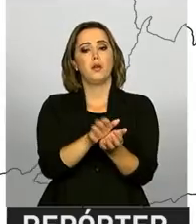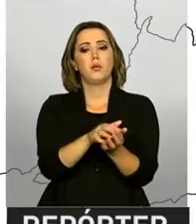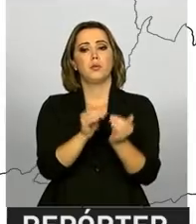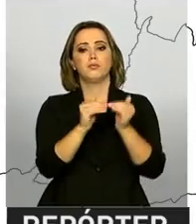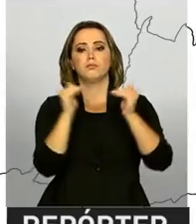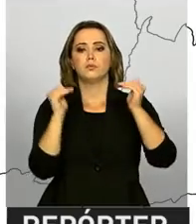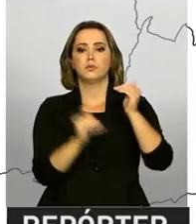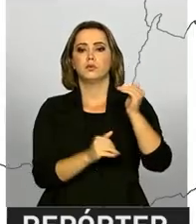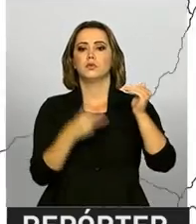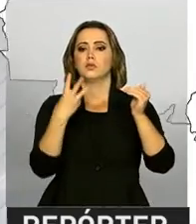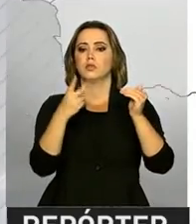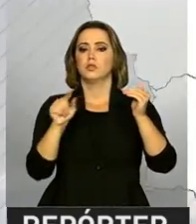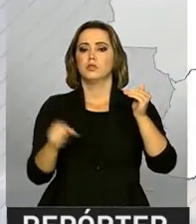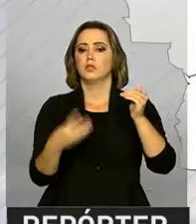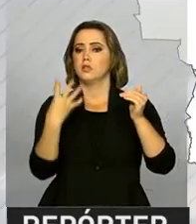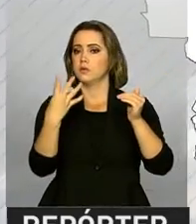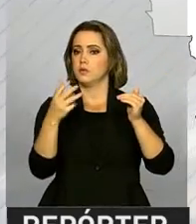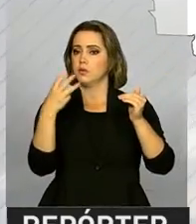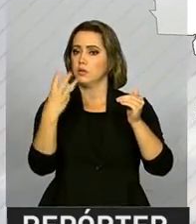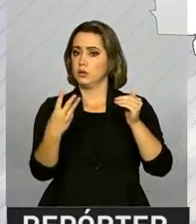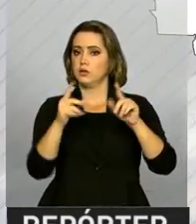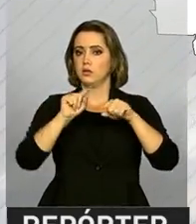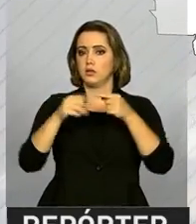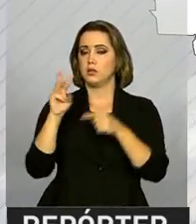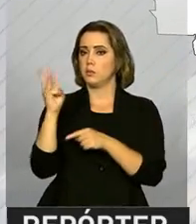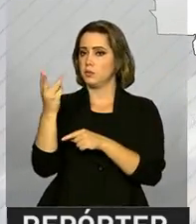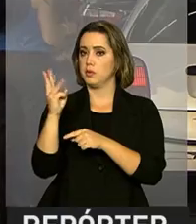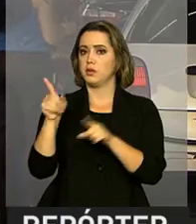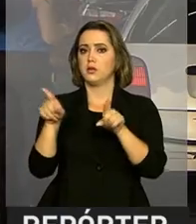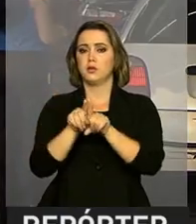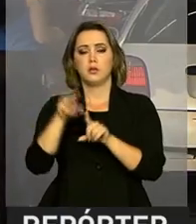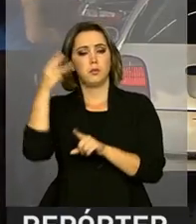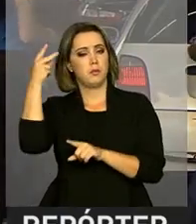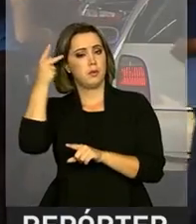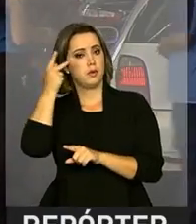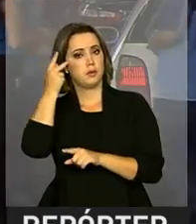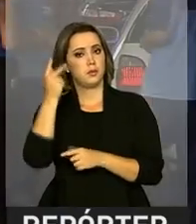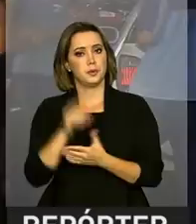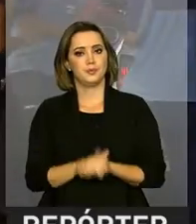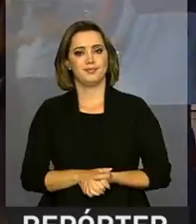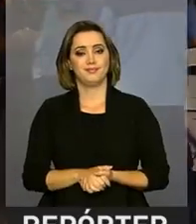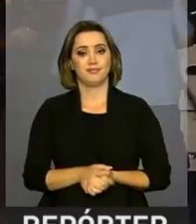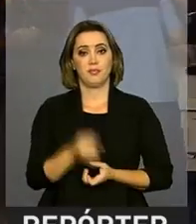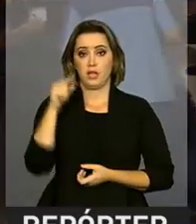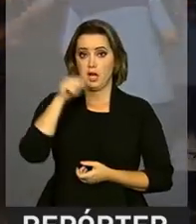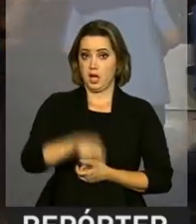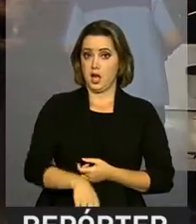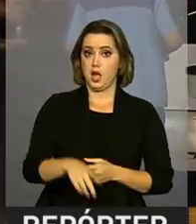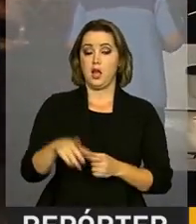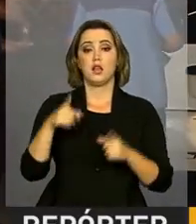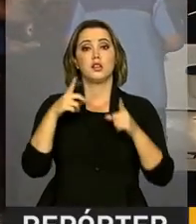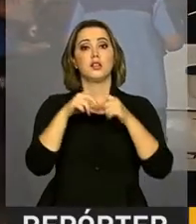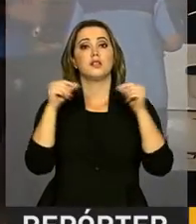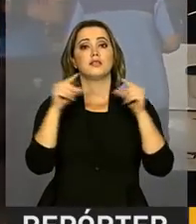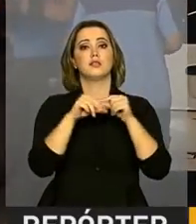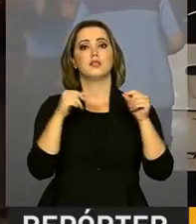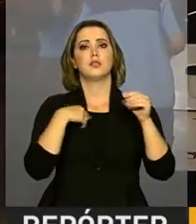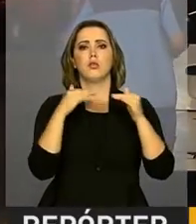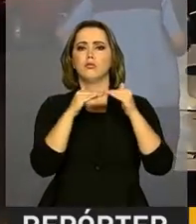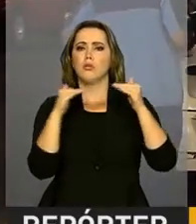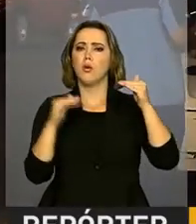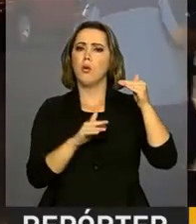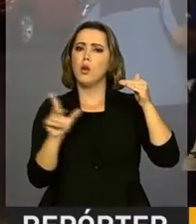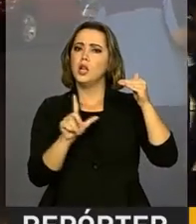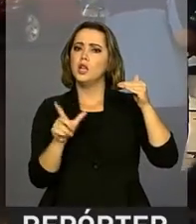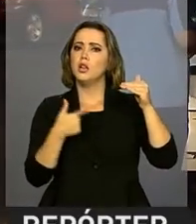médio da gasolina, seguido por Maranhão e São Paulo. Aqui no Distrito Federal, o preço do litro da gasolina está bem abaixo da